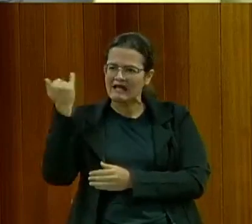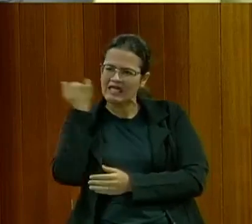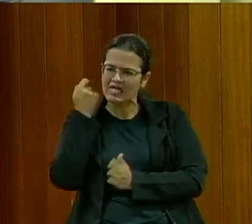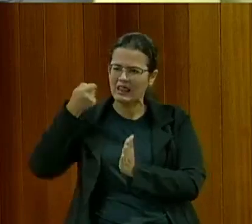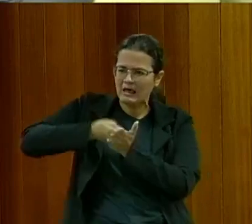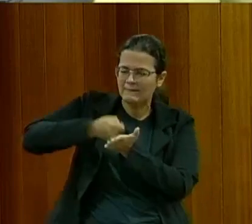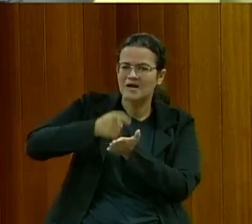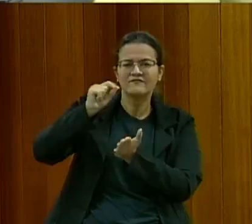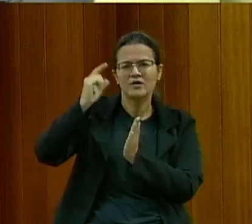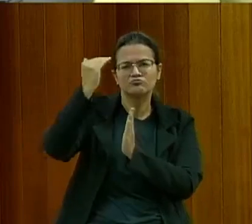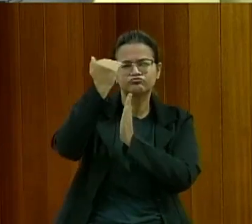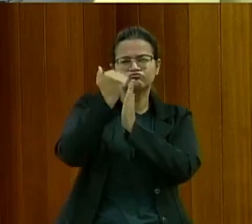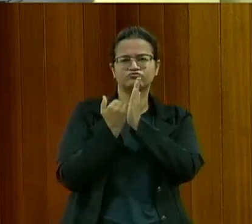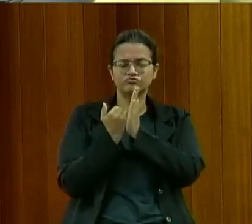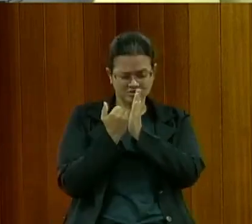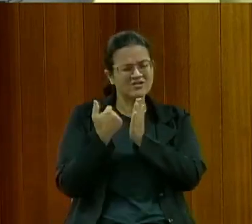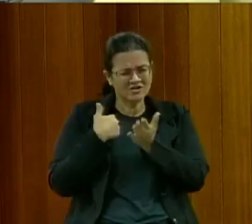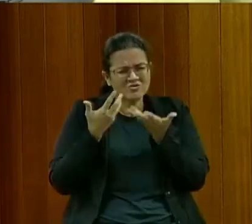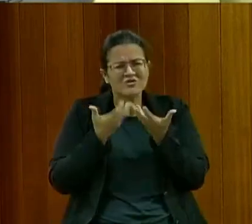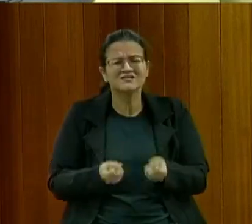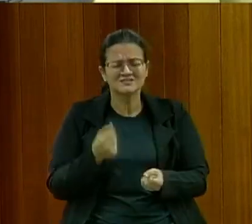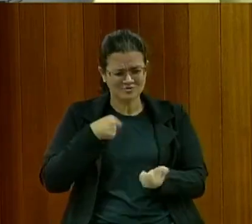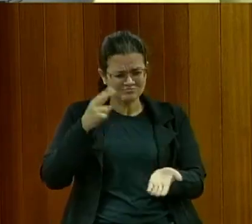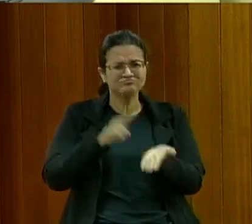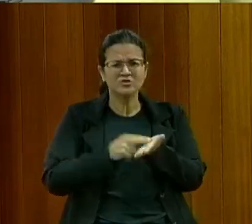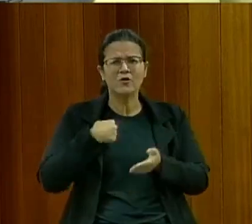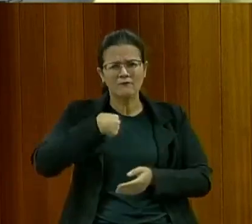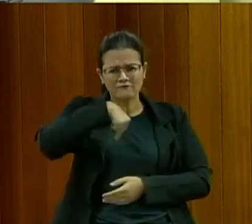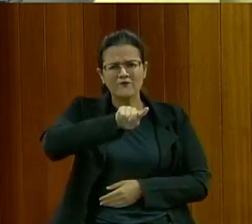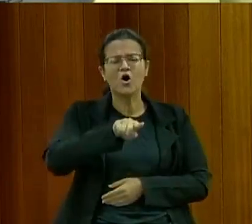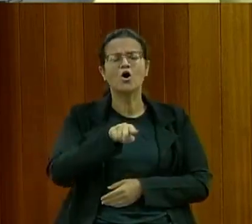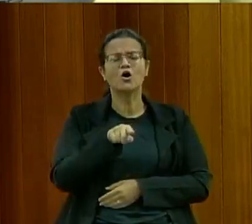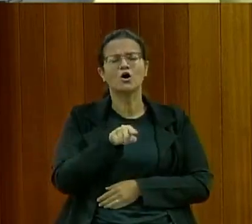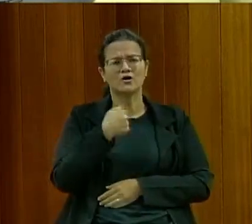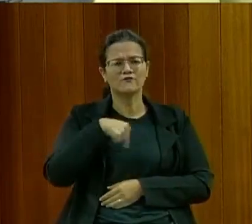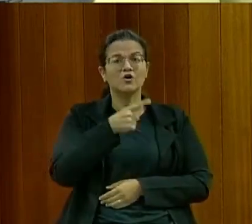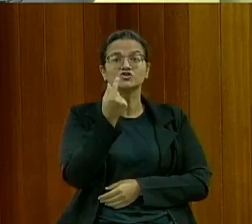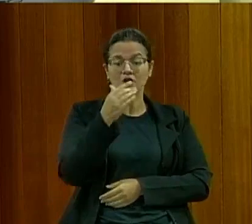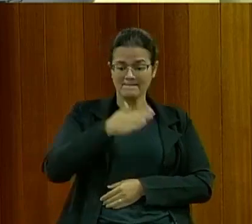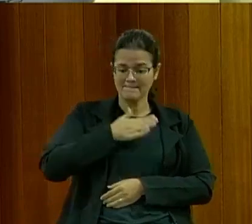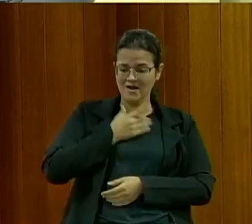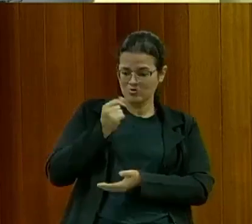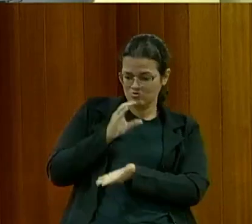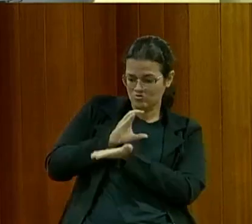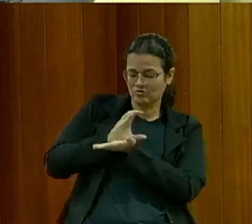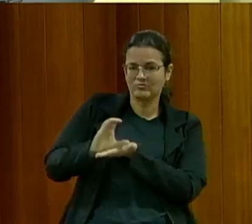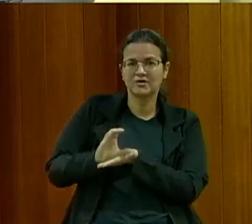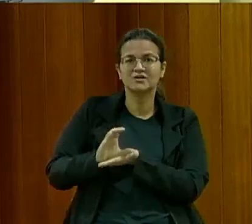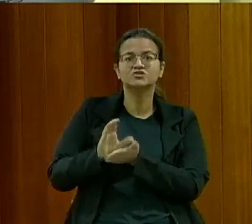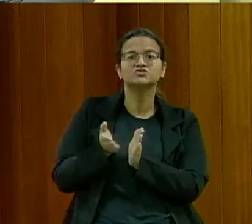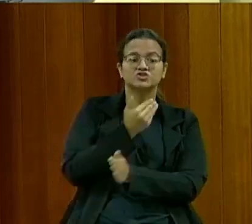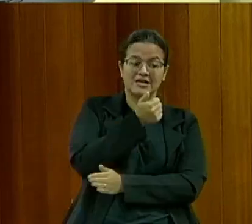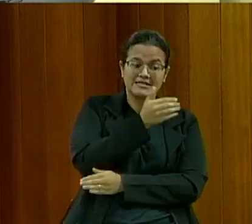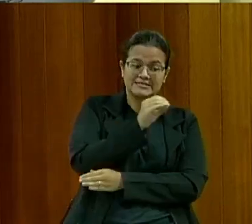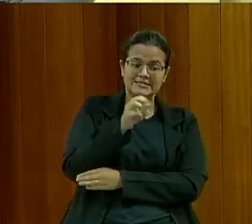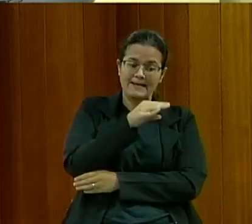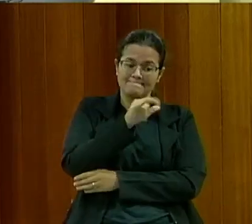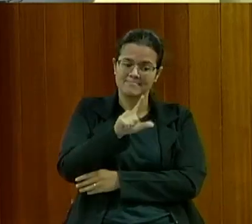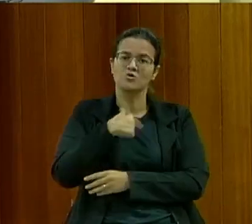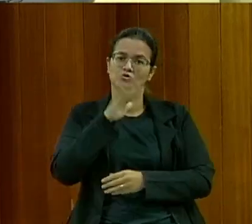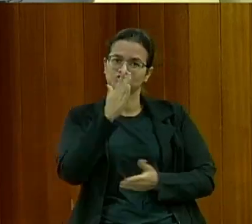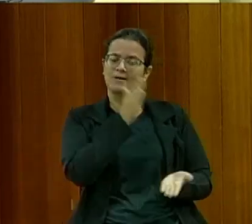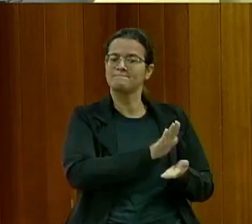disposto, inclusive, a pegar todo o dinheiro da minha emenda, com exceção de 100 mil reais, que eu prometi lá,